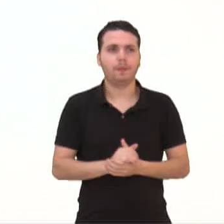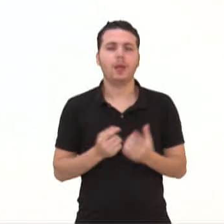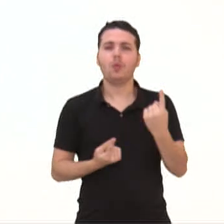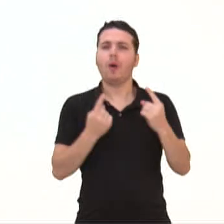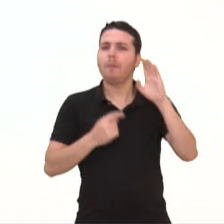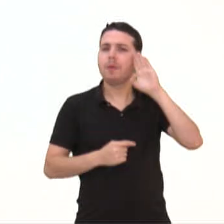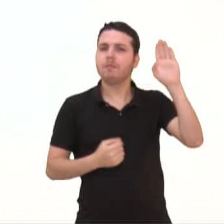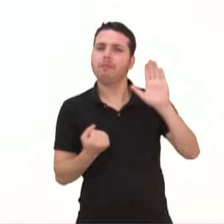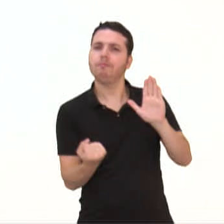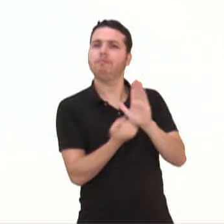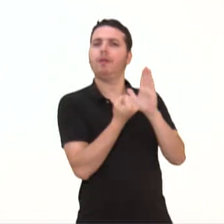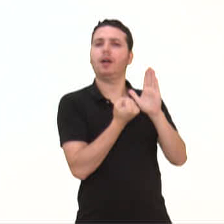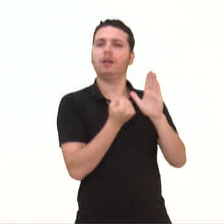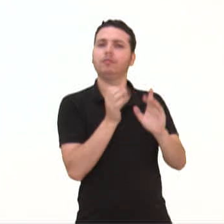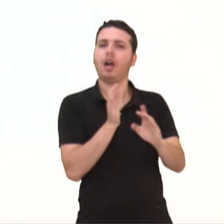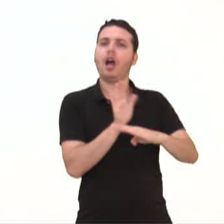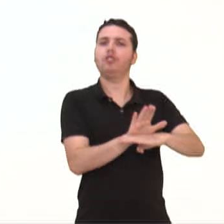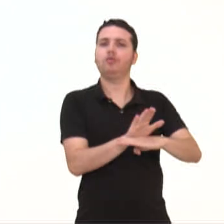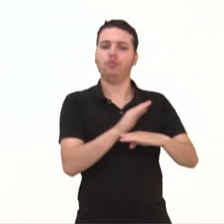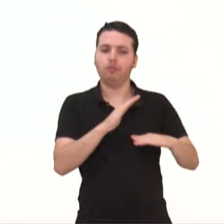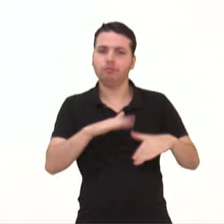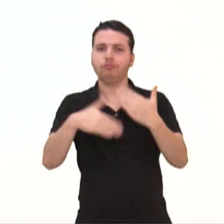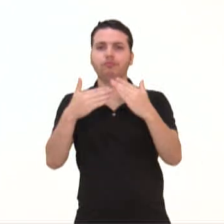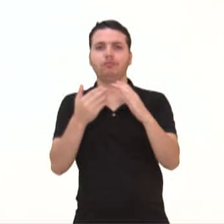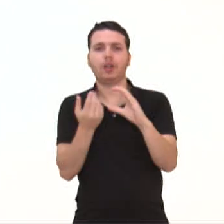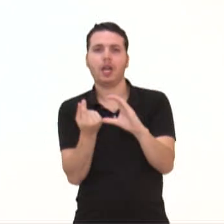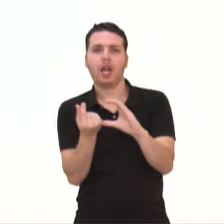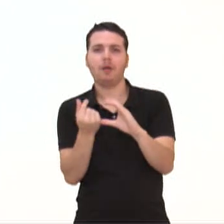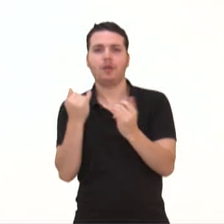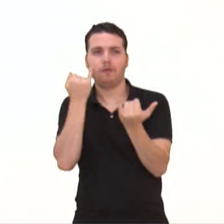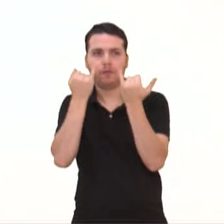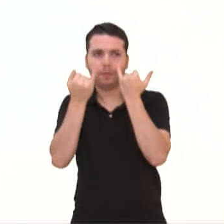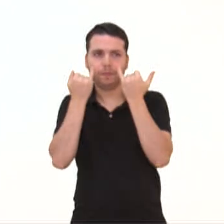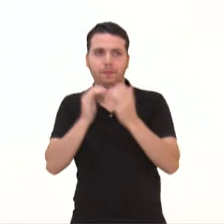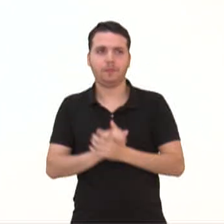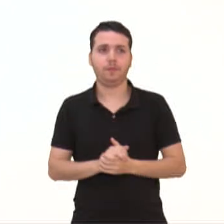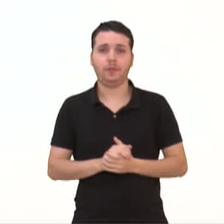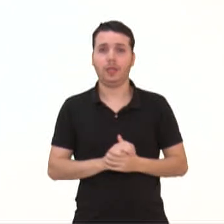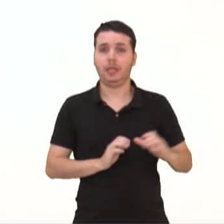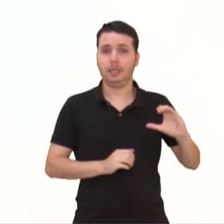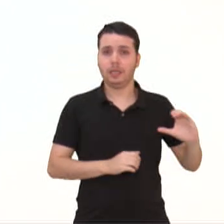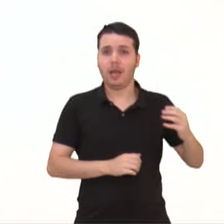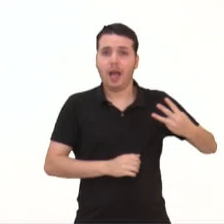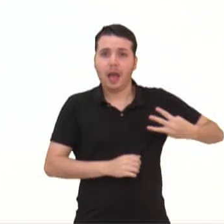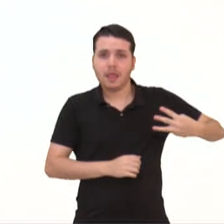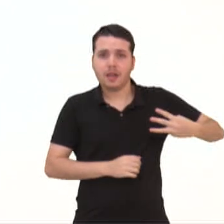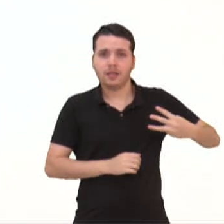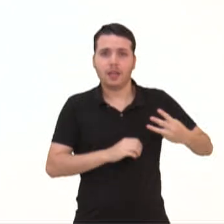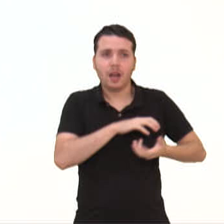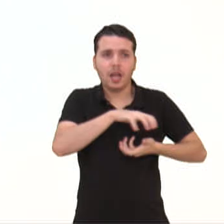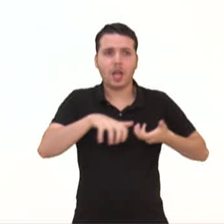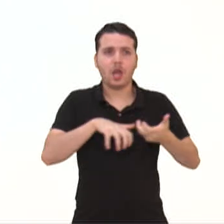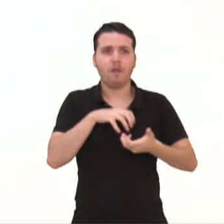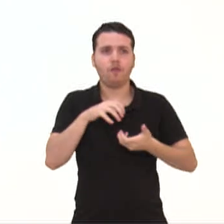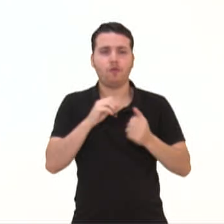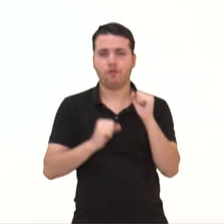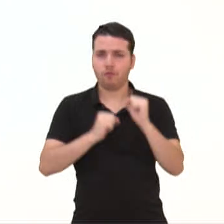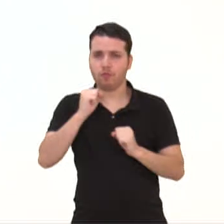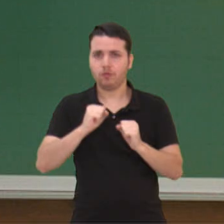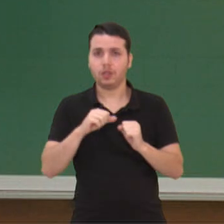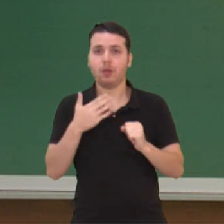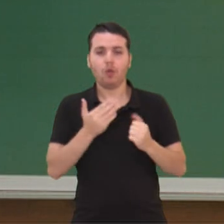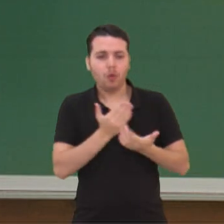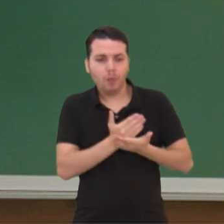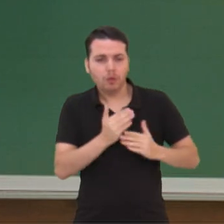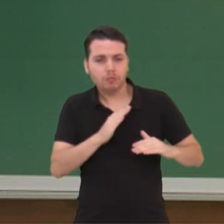capitalismo informacional? Se você colocou a terceira revolução industrial, está certo, né? E aí nós tivemos um avanço tecnológico